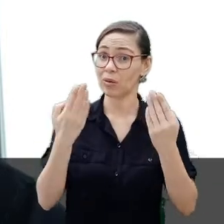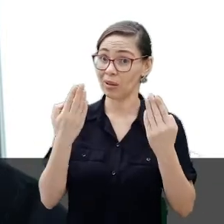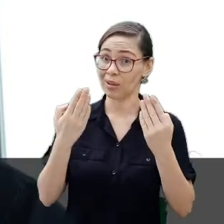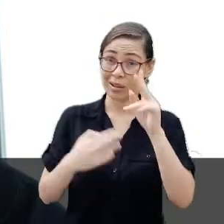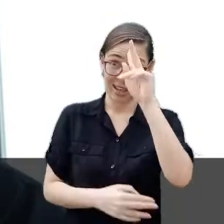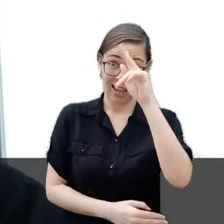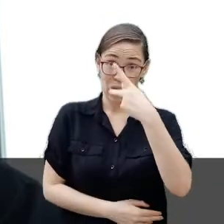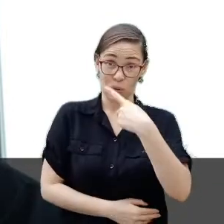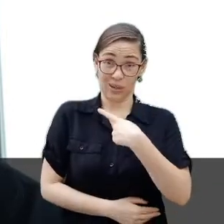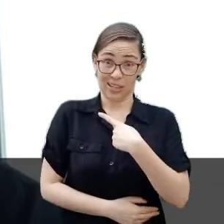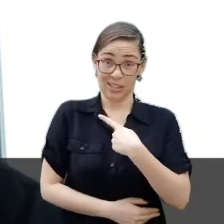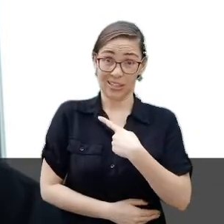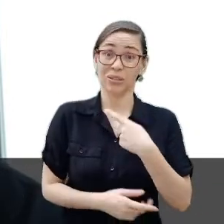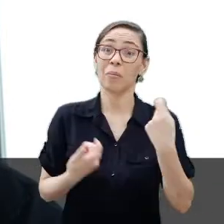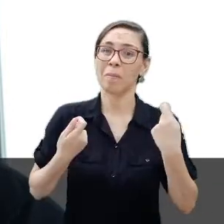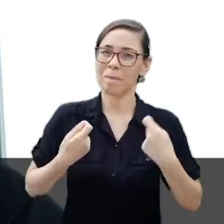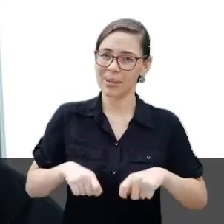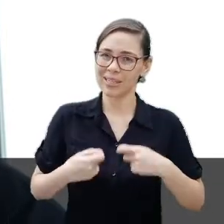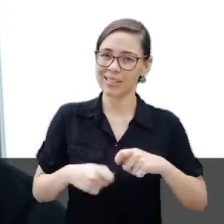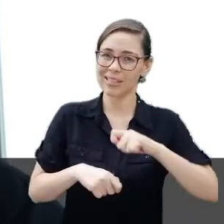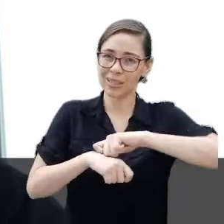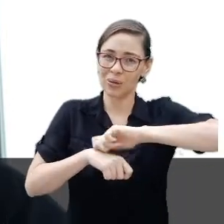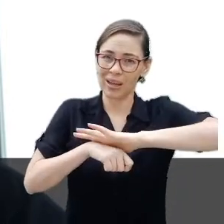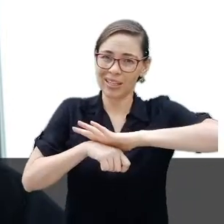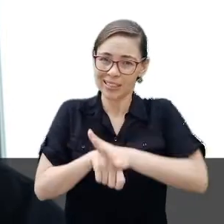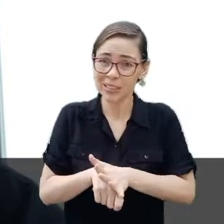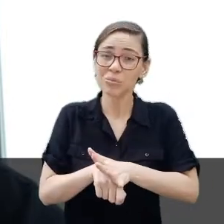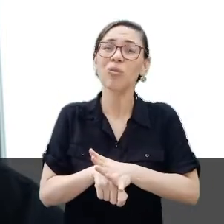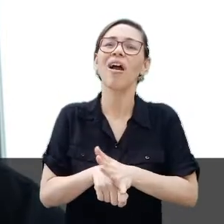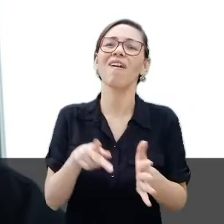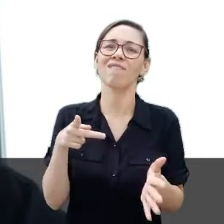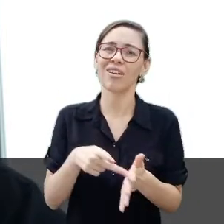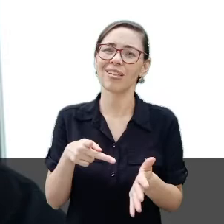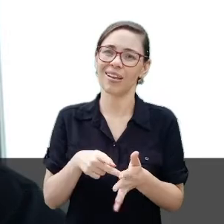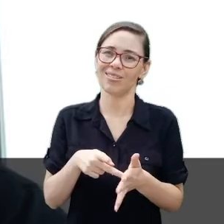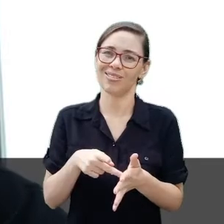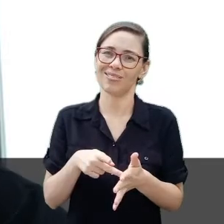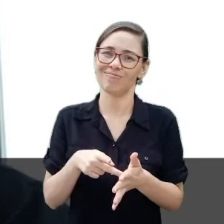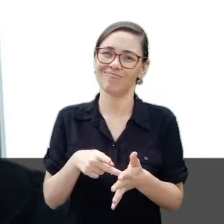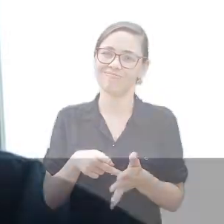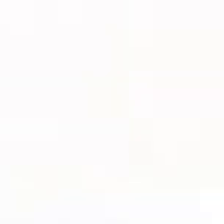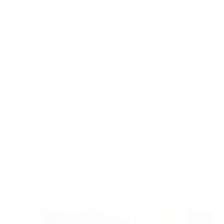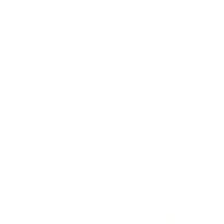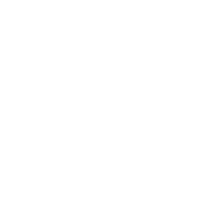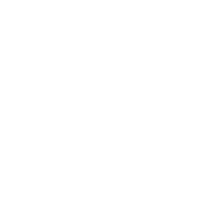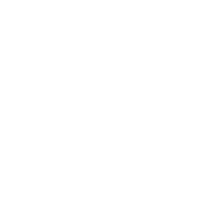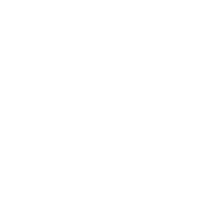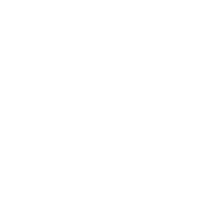reconhecer essas estruturas racistas é um questionamento ético para nós.